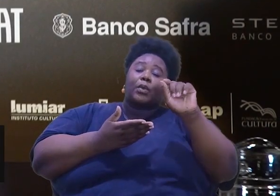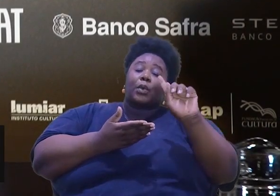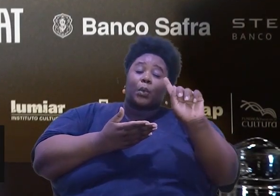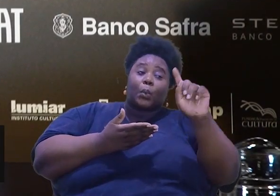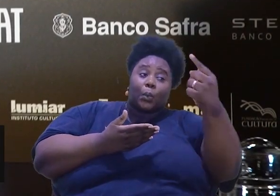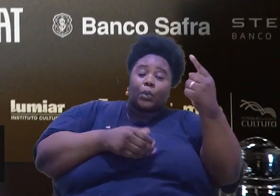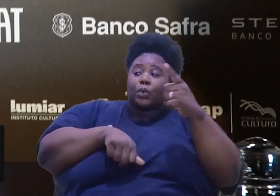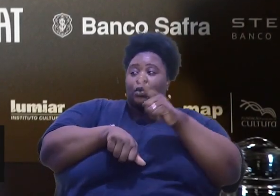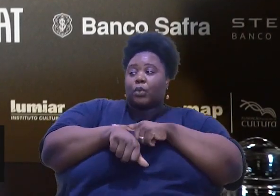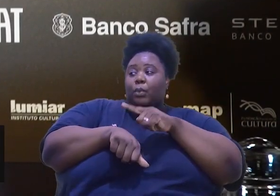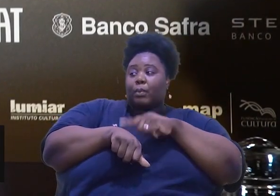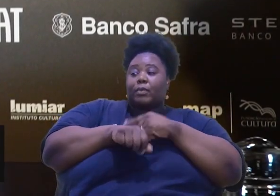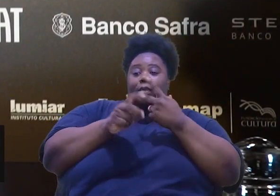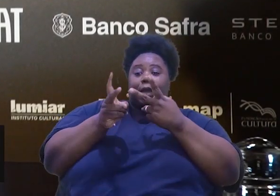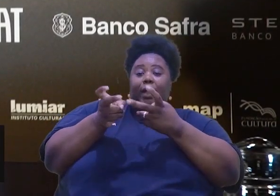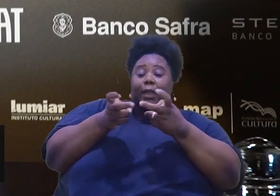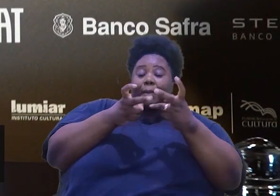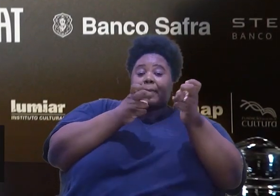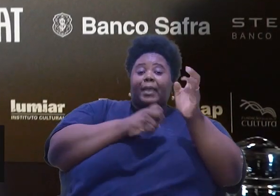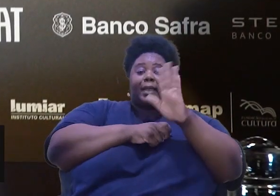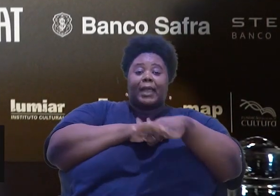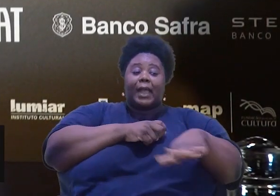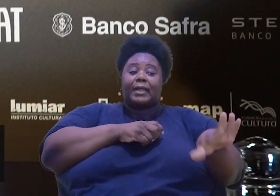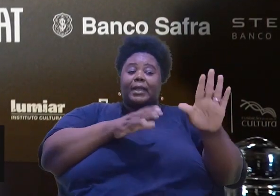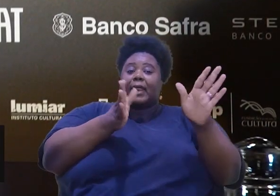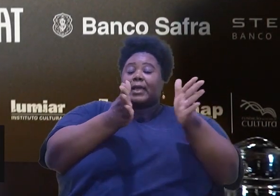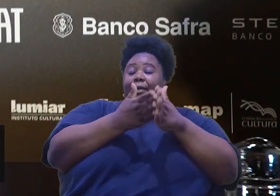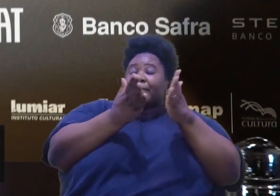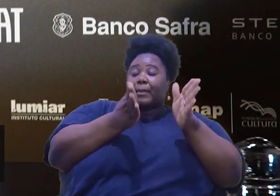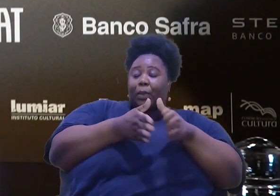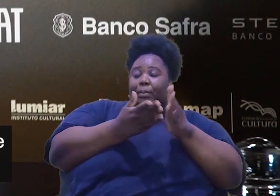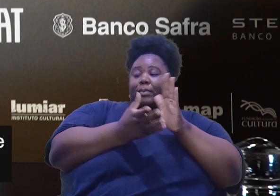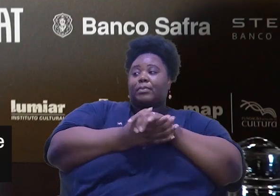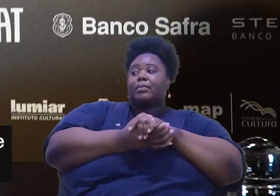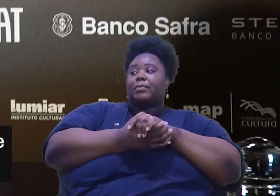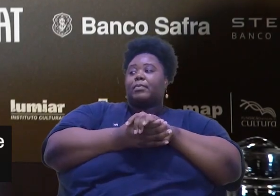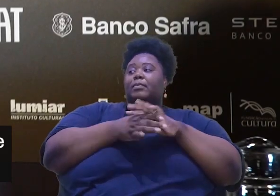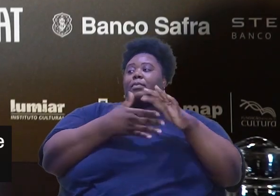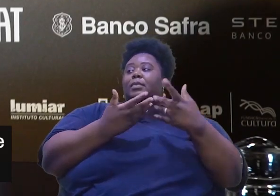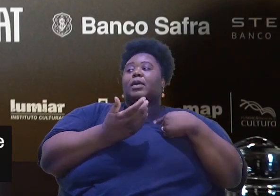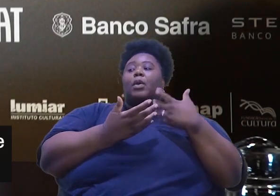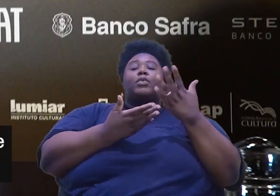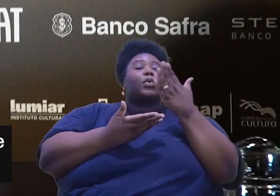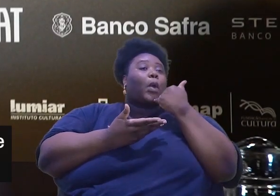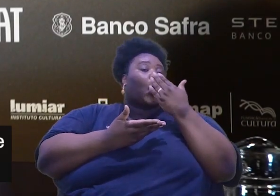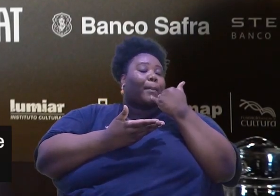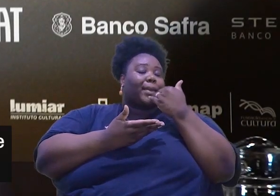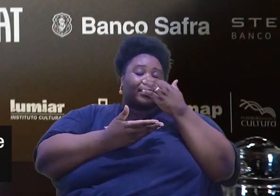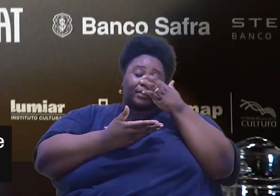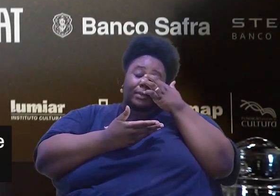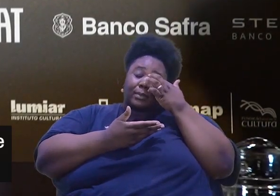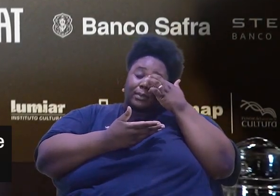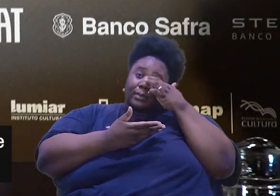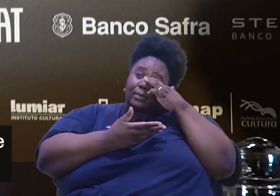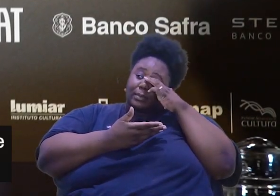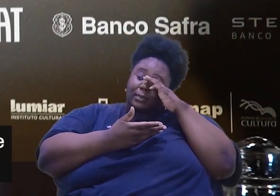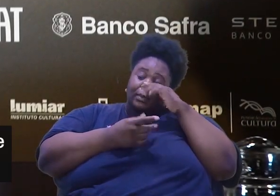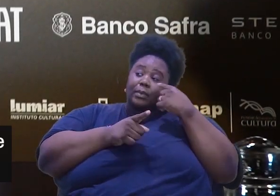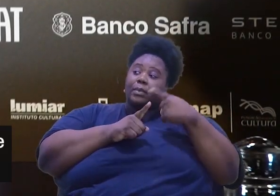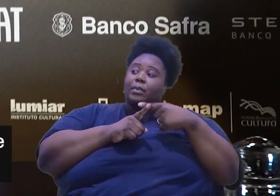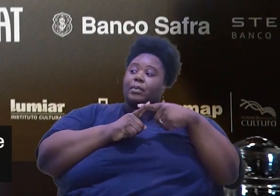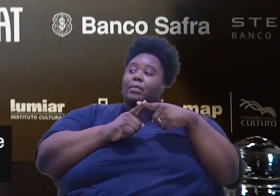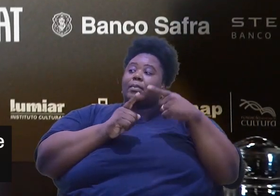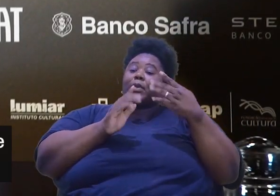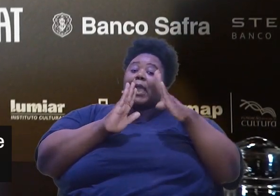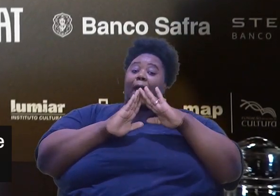único momento que se percebia as crianças pobres na escola era na hora da merenda escolar, porque as crianças pobres